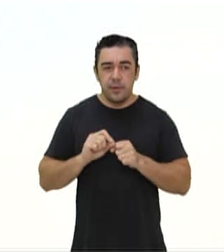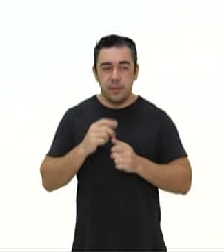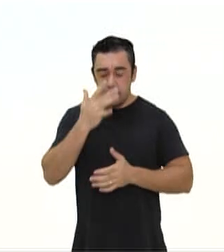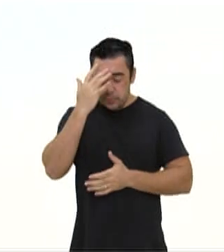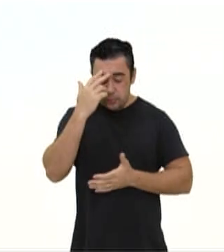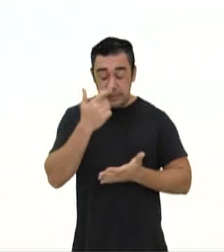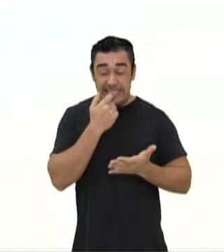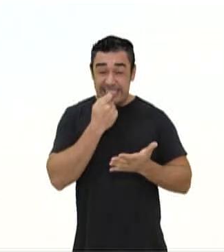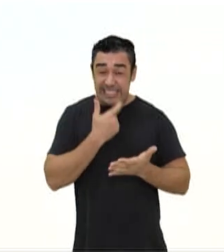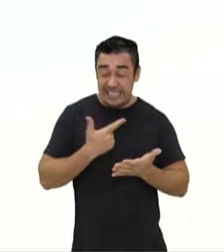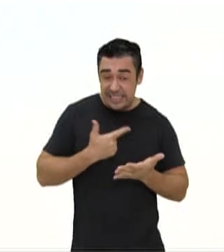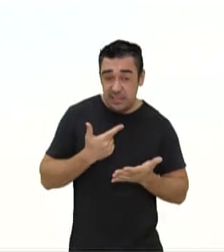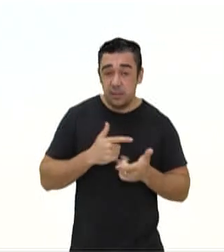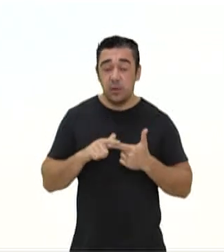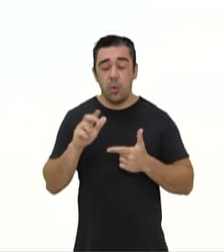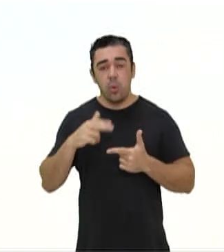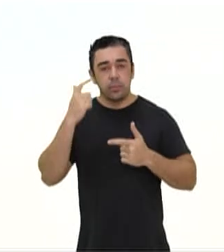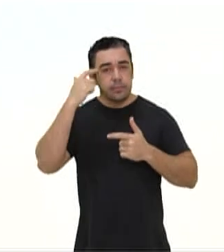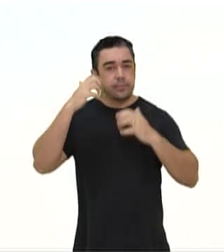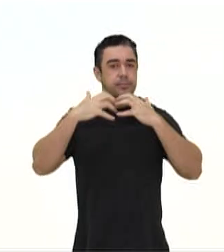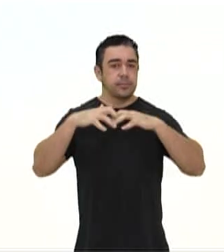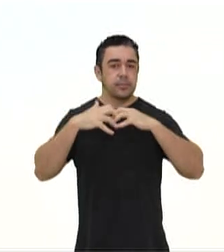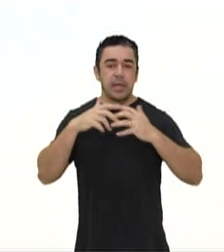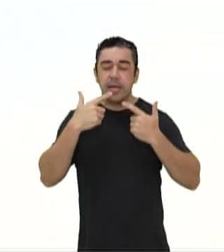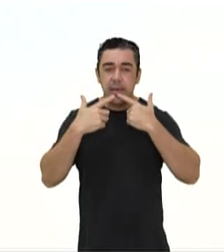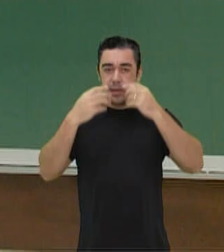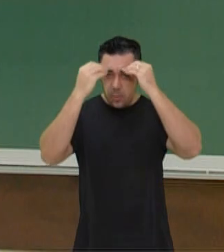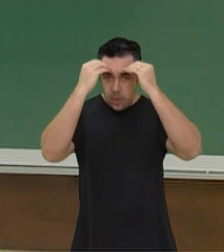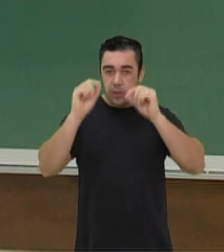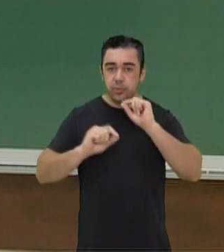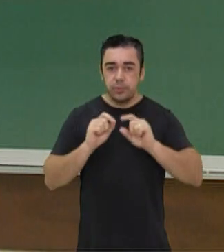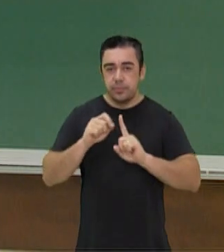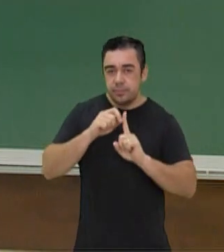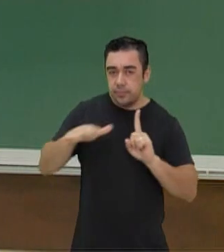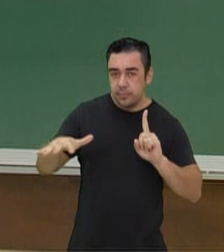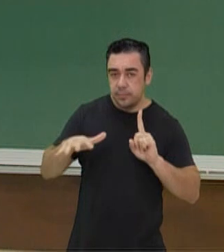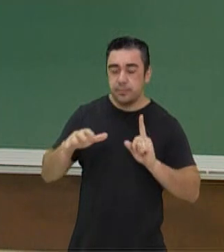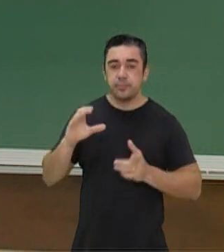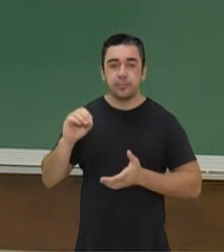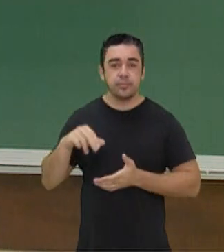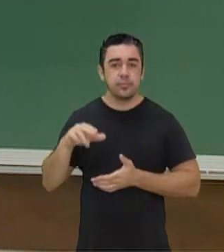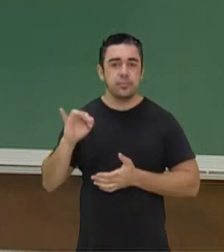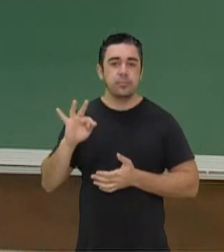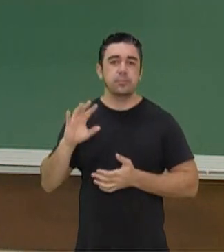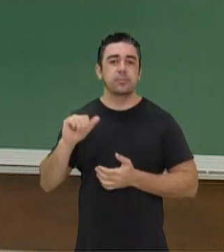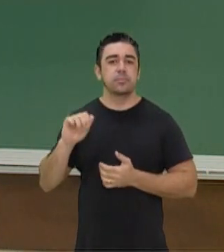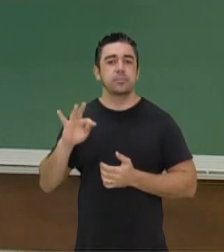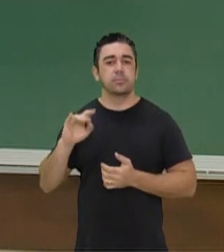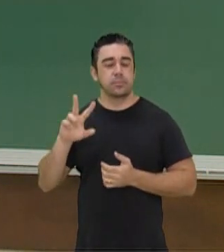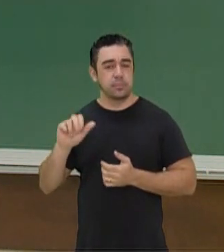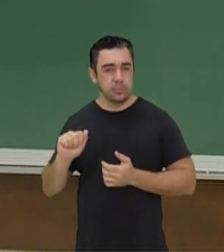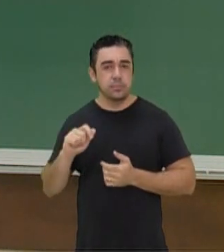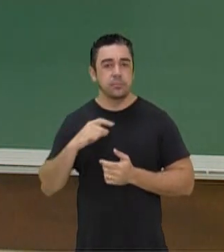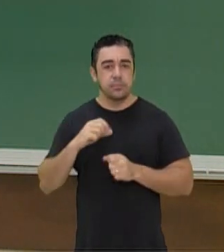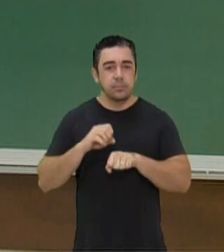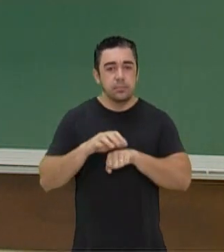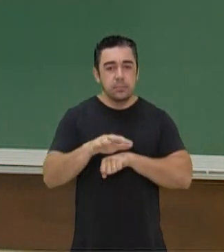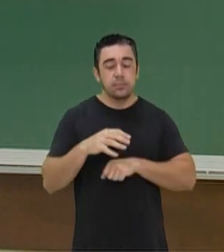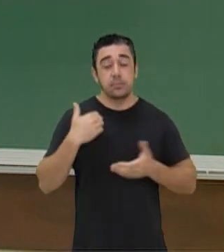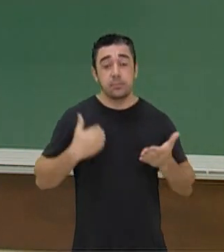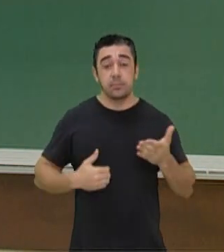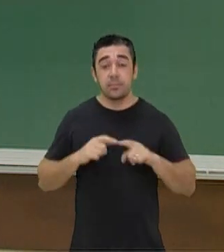leitor rir ou refletir sobre algo com a linguagem conotativa, ou seja, passa uma mensagem, mas na